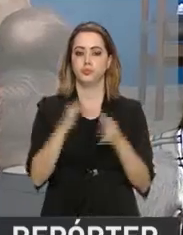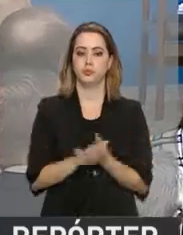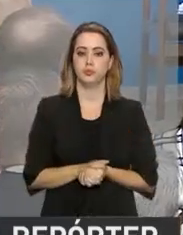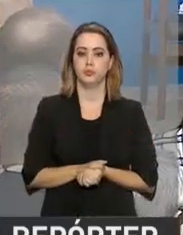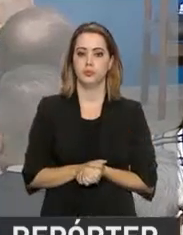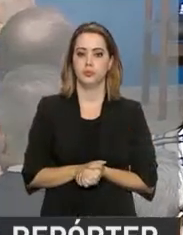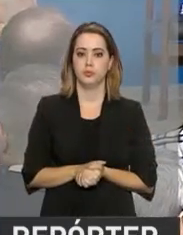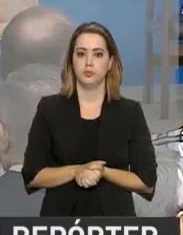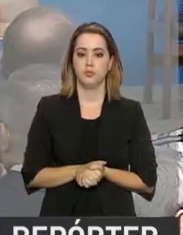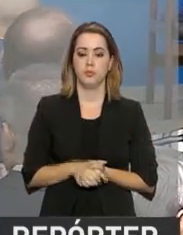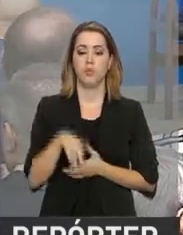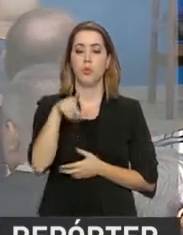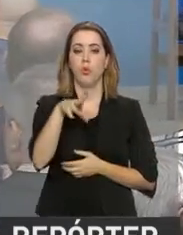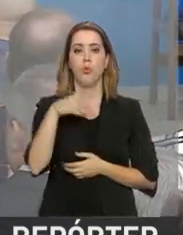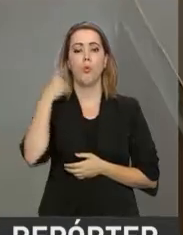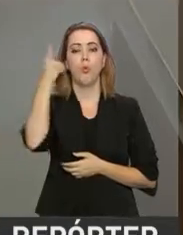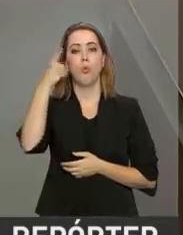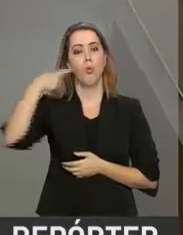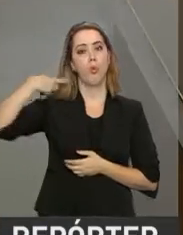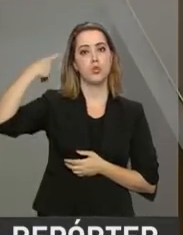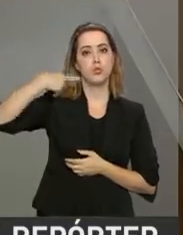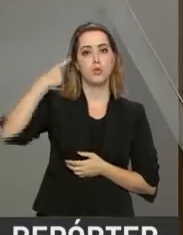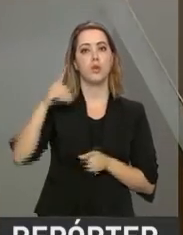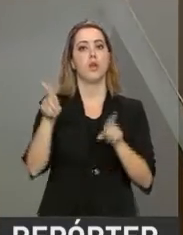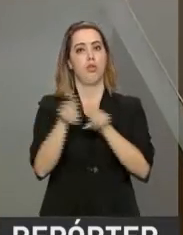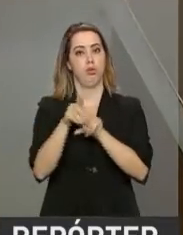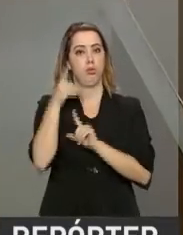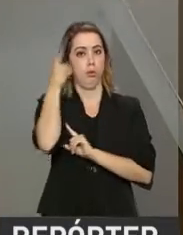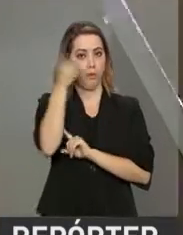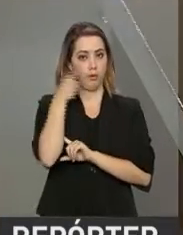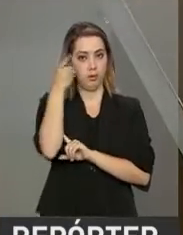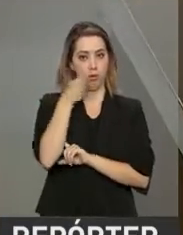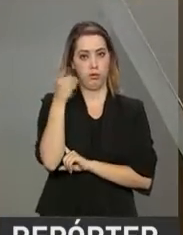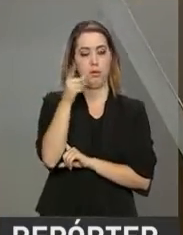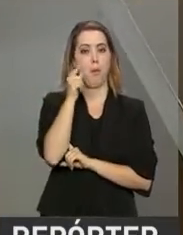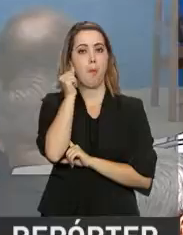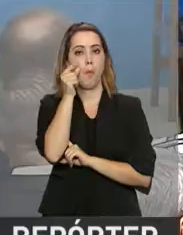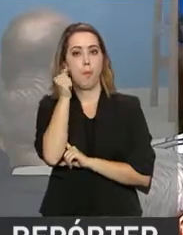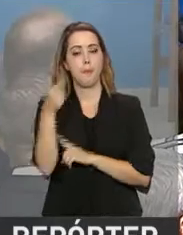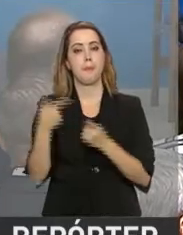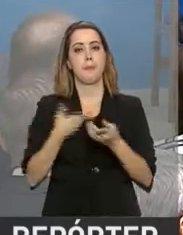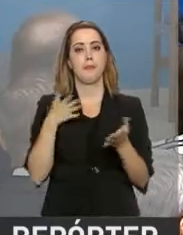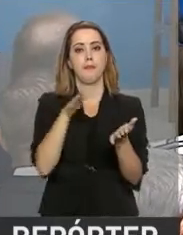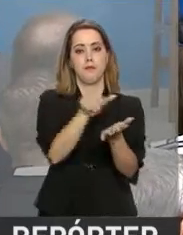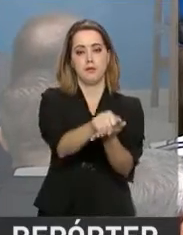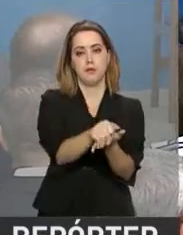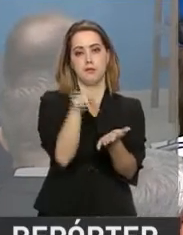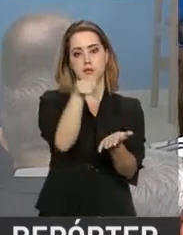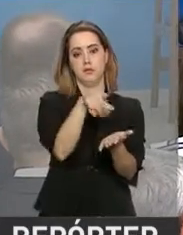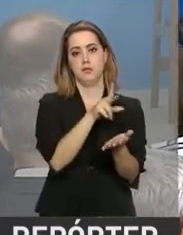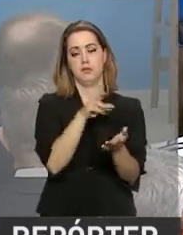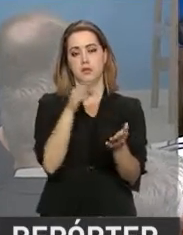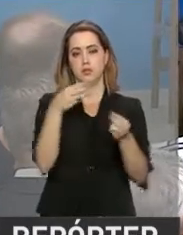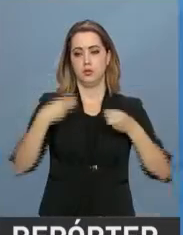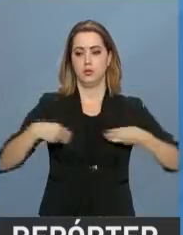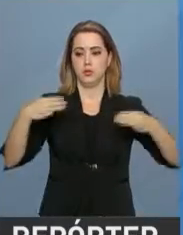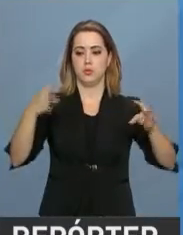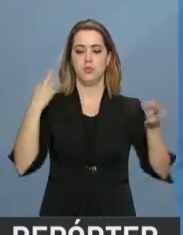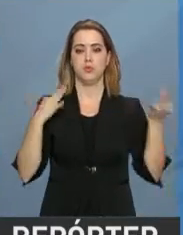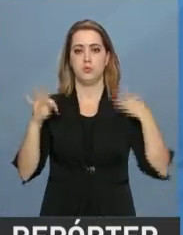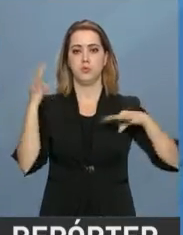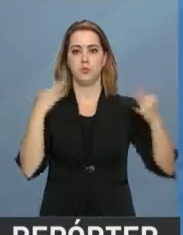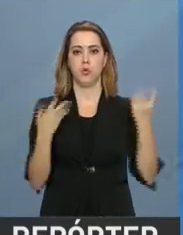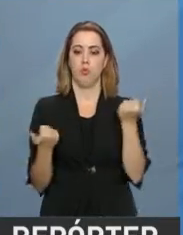o advogado e deputado federal por alagoas marx beltrão assume o ministério do turismo no lugar de alberto